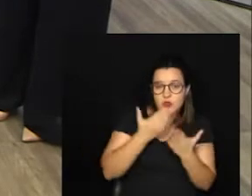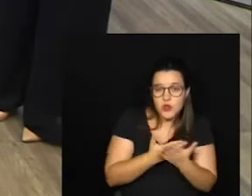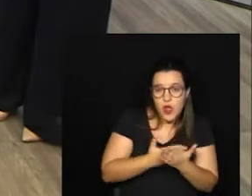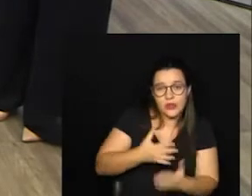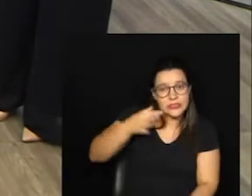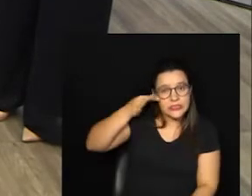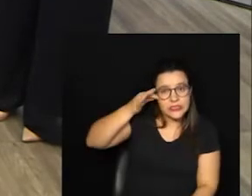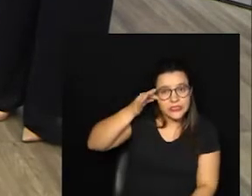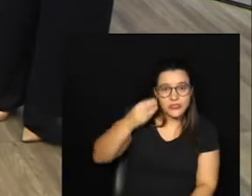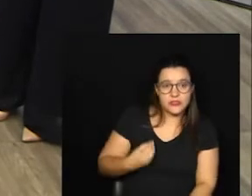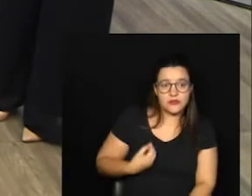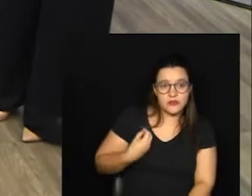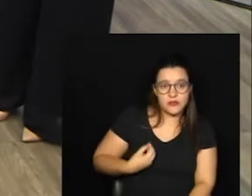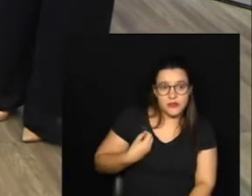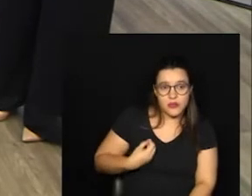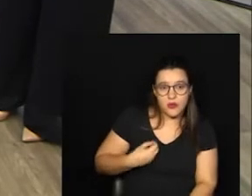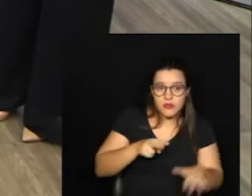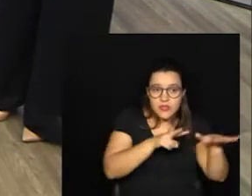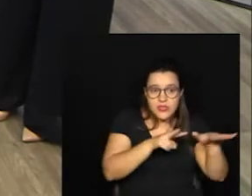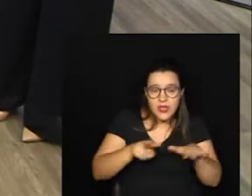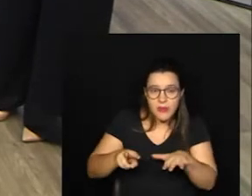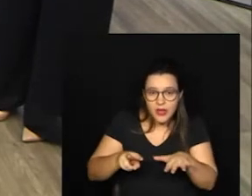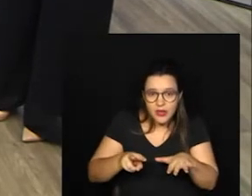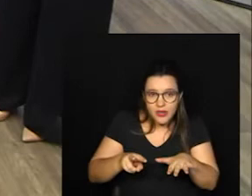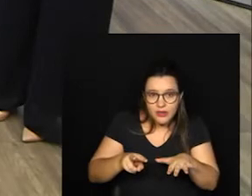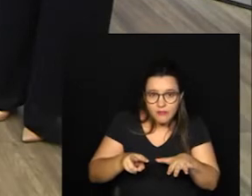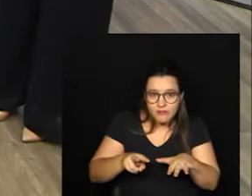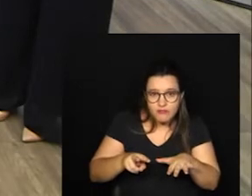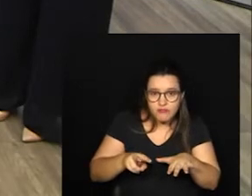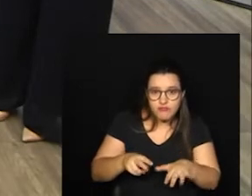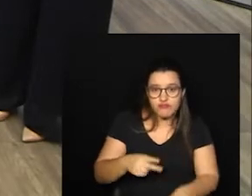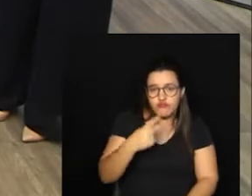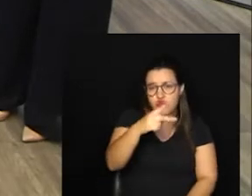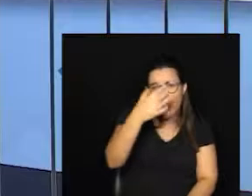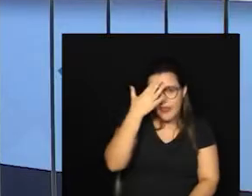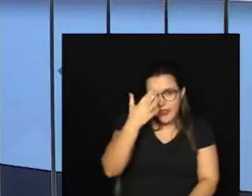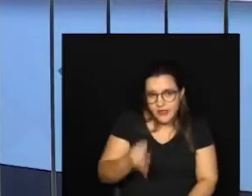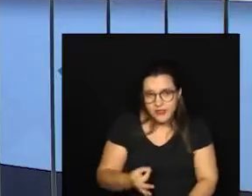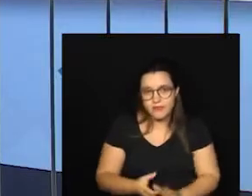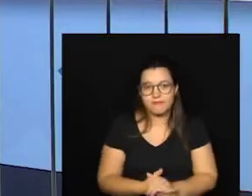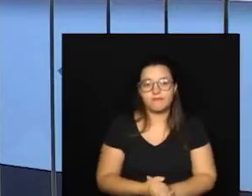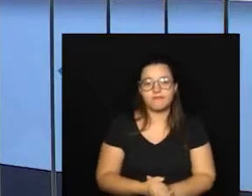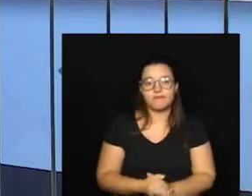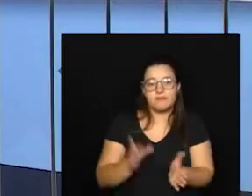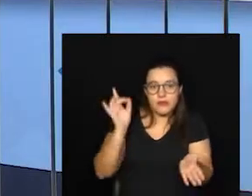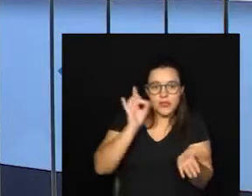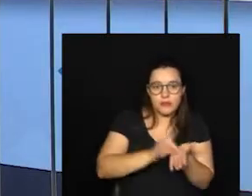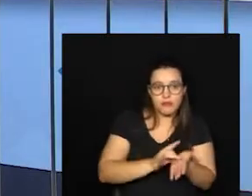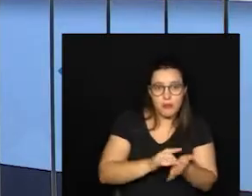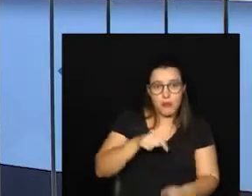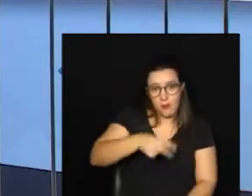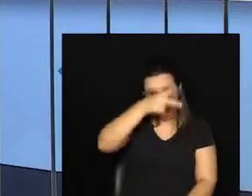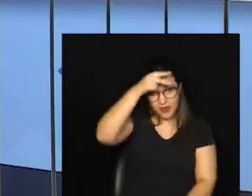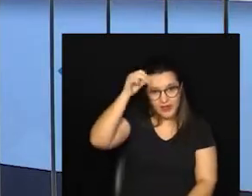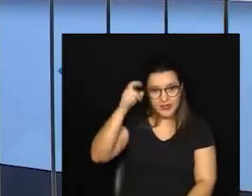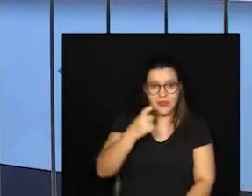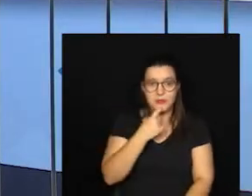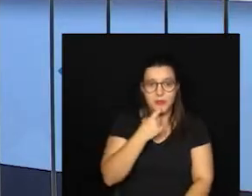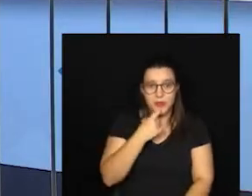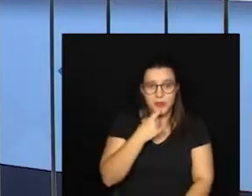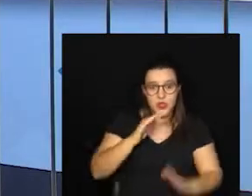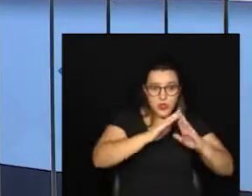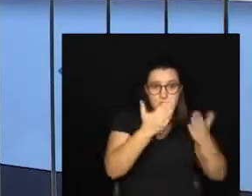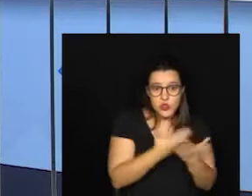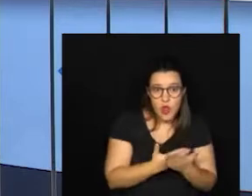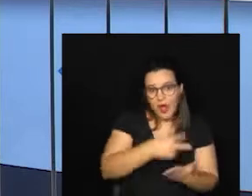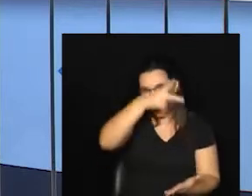presenciais. Acontecem nesta semana, só que de forma facultativa. Isso mesmo. A Prefeitura de Campinas decidiu que a rede municipal